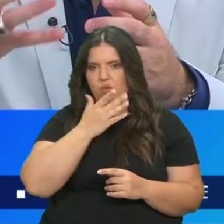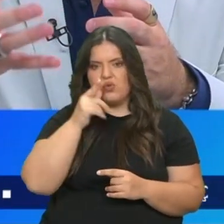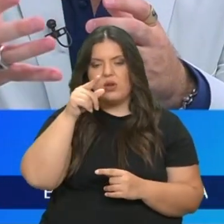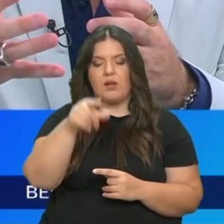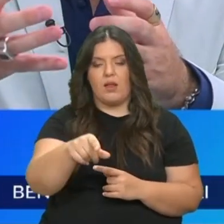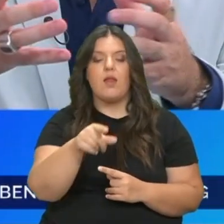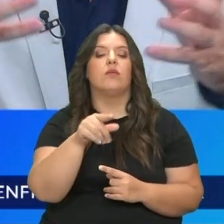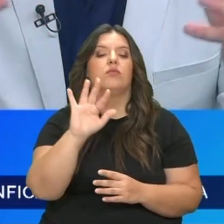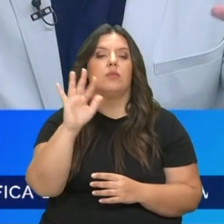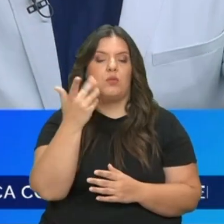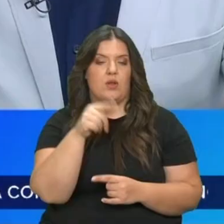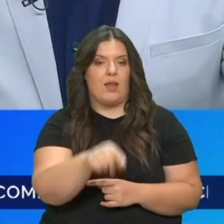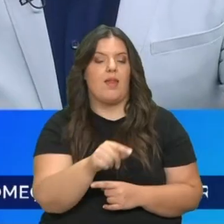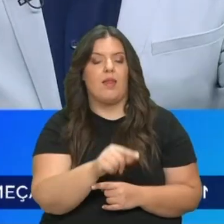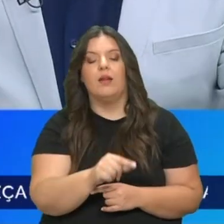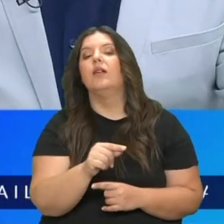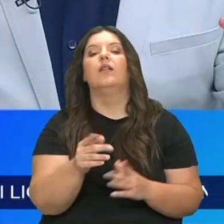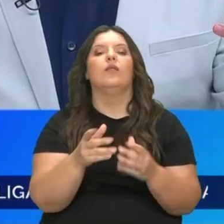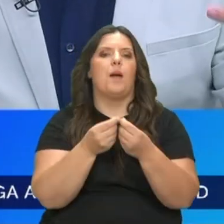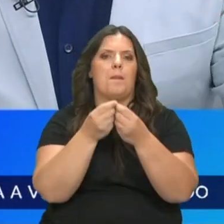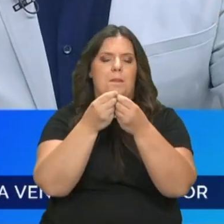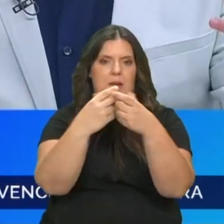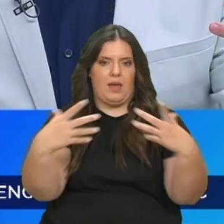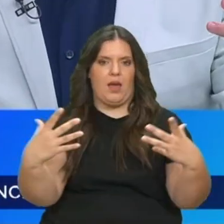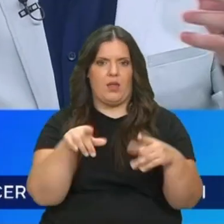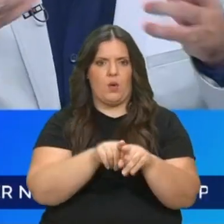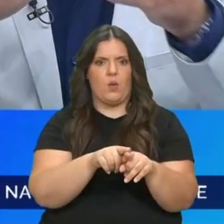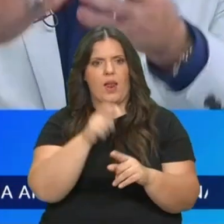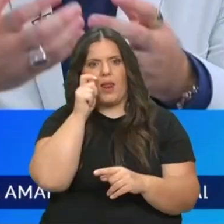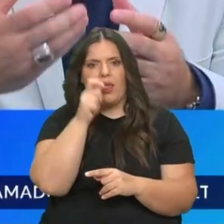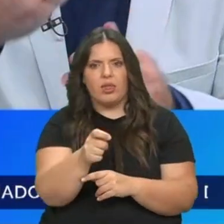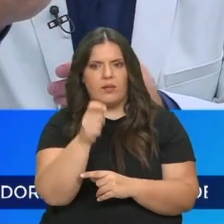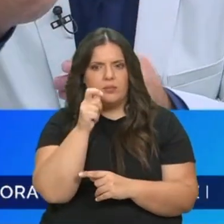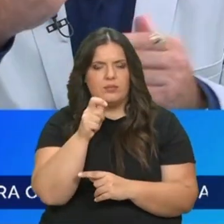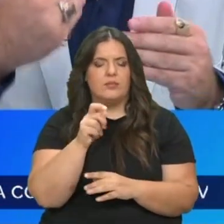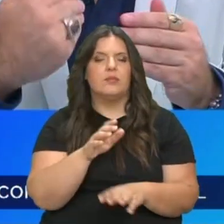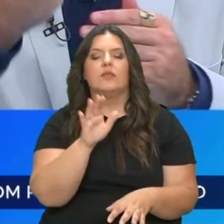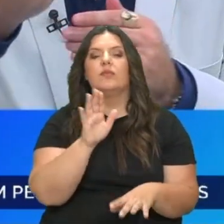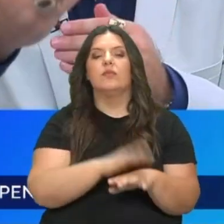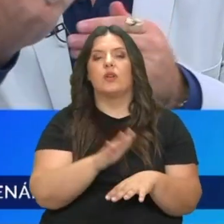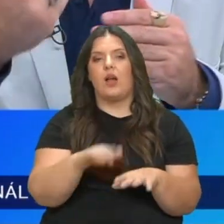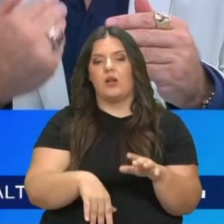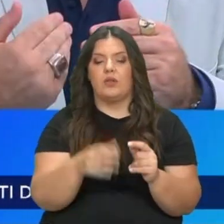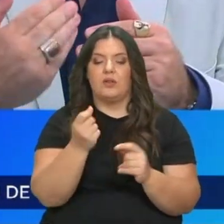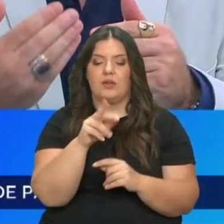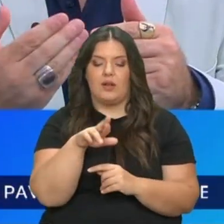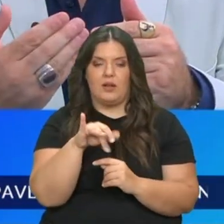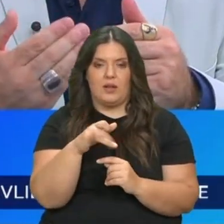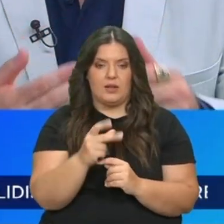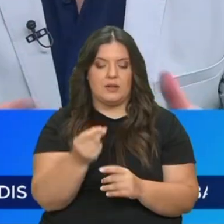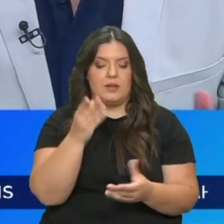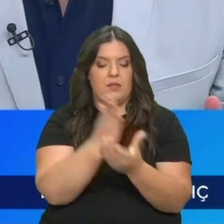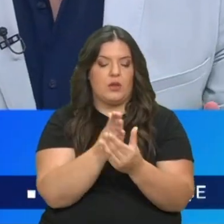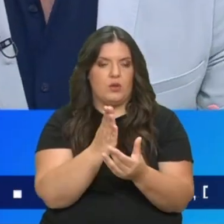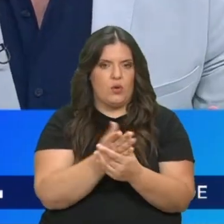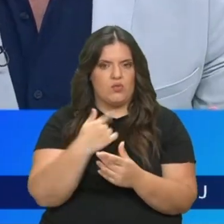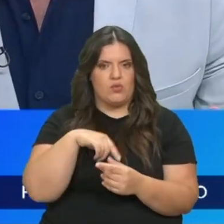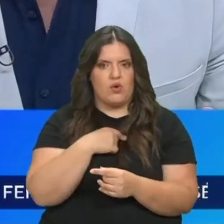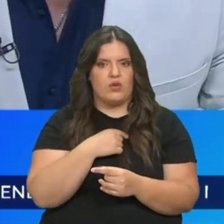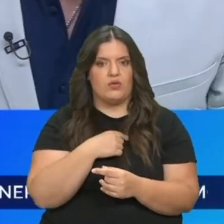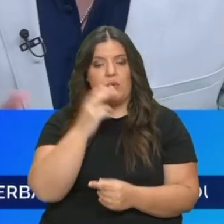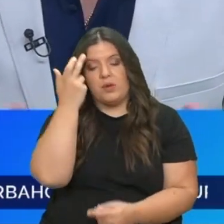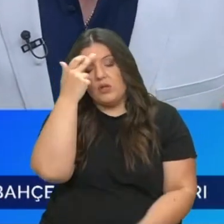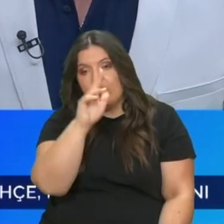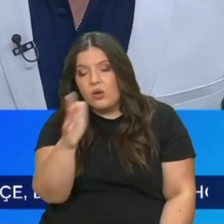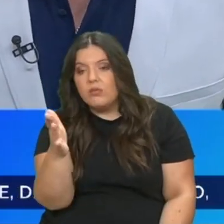galáxia primordial é ampliada, como se fosse uma lente, pela massa desta galáxia que se meteu entre nós. Foi o golpe de sorte.